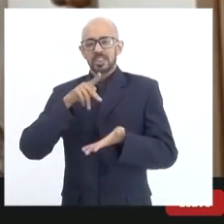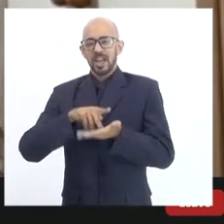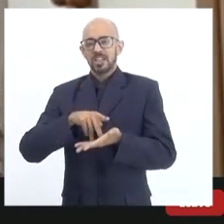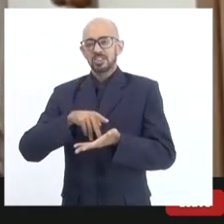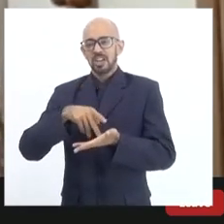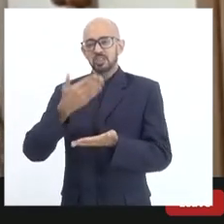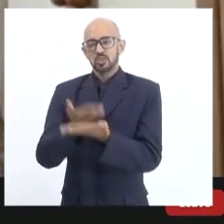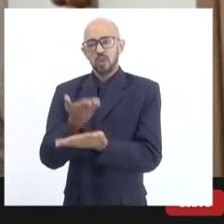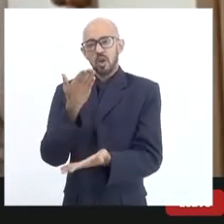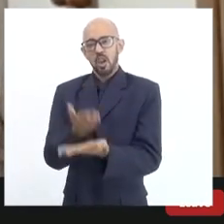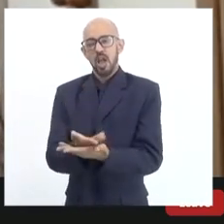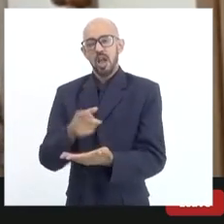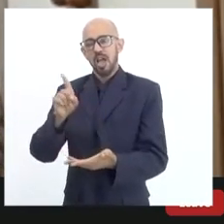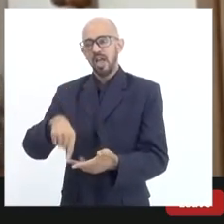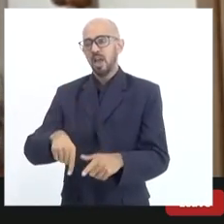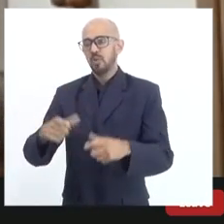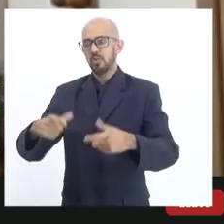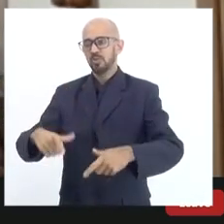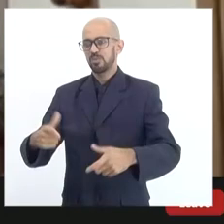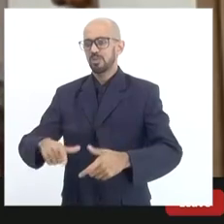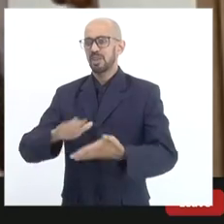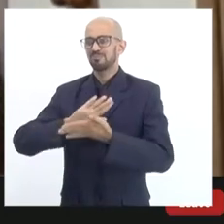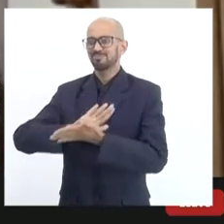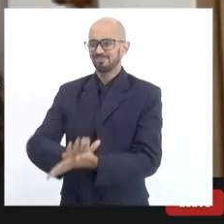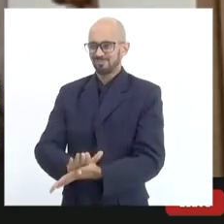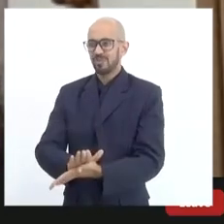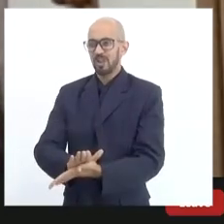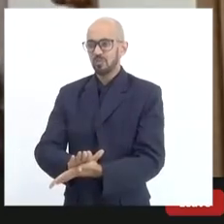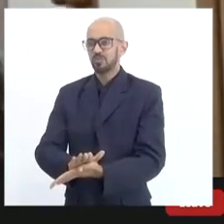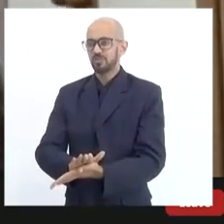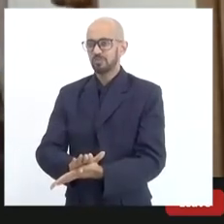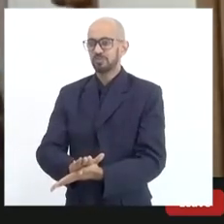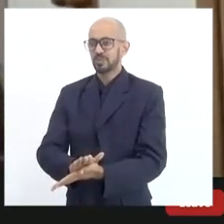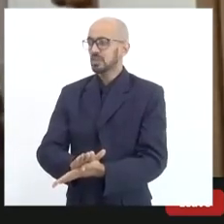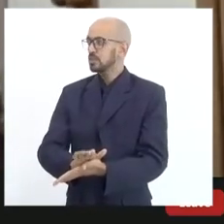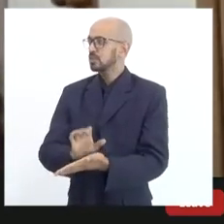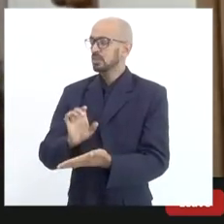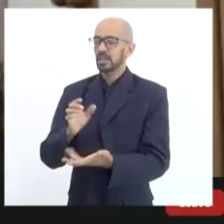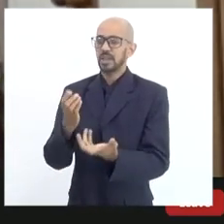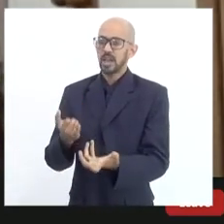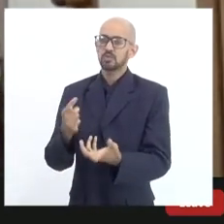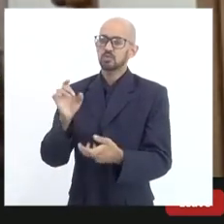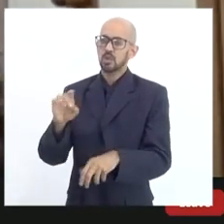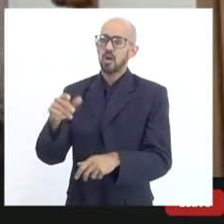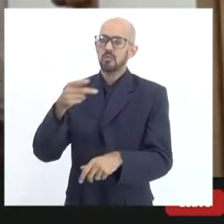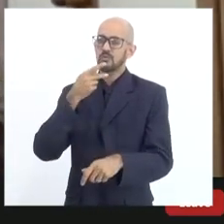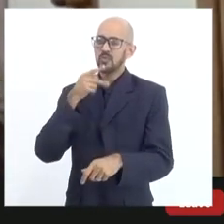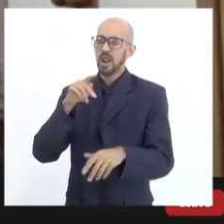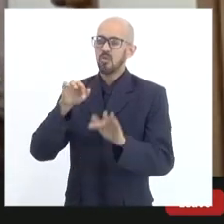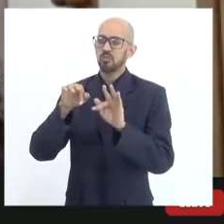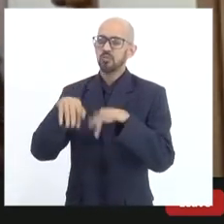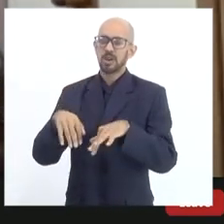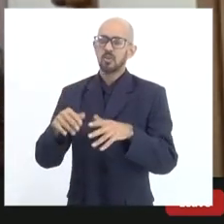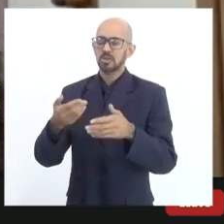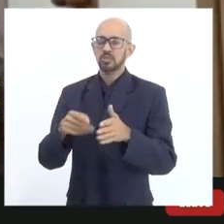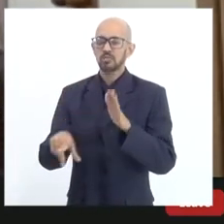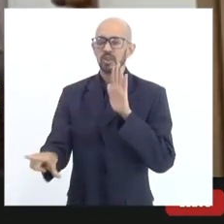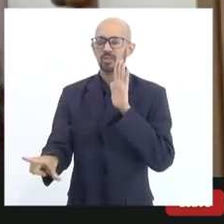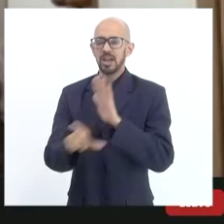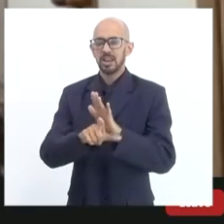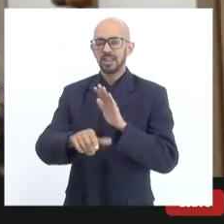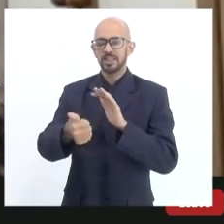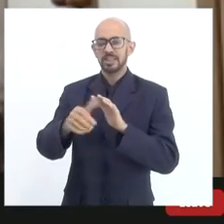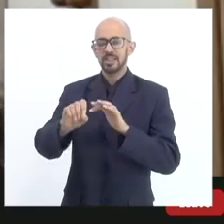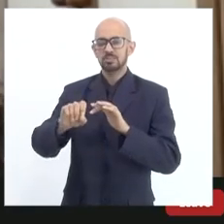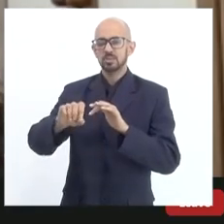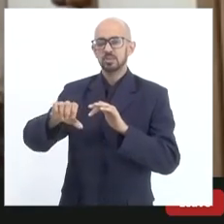cruel. Mas eu quero chamar a atenção aqui só o finalzinho, né? Porque a gente falou tanto dessas leis, né? A Lei